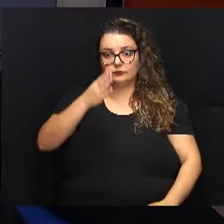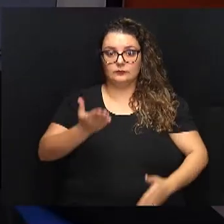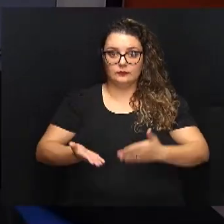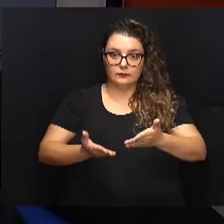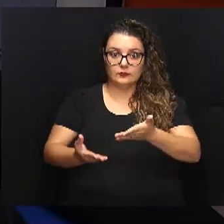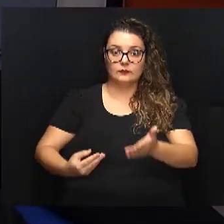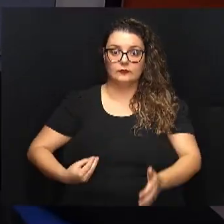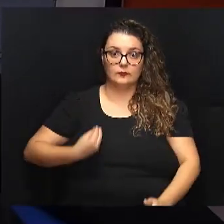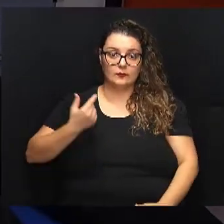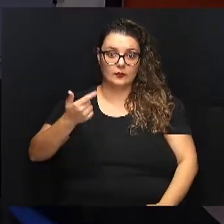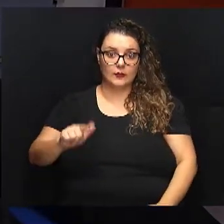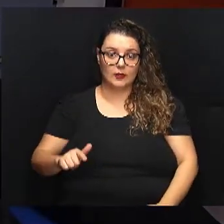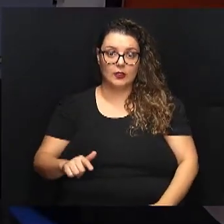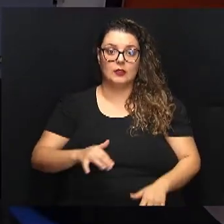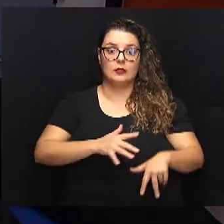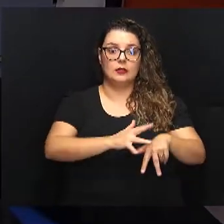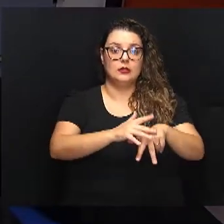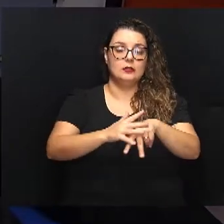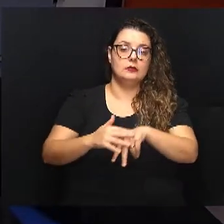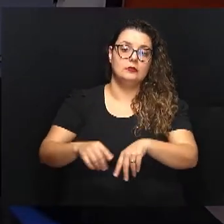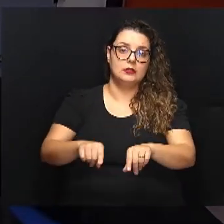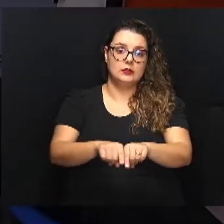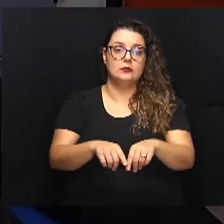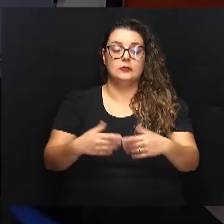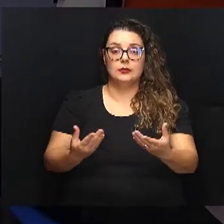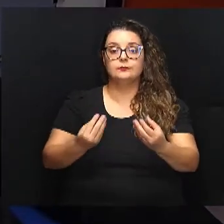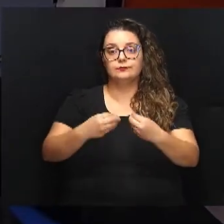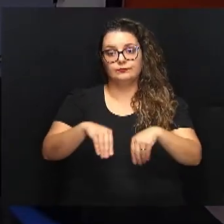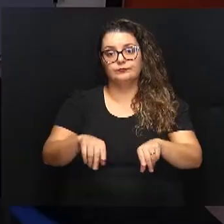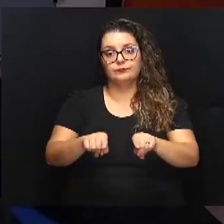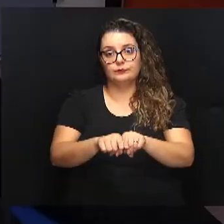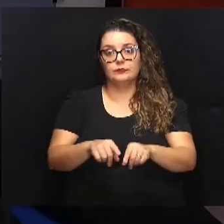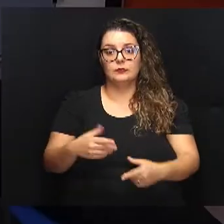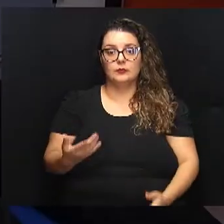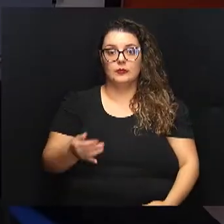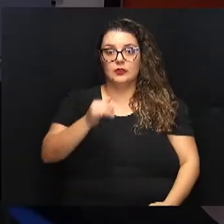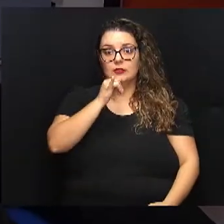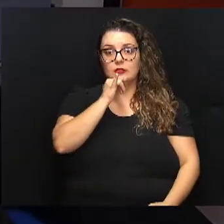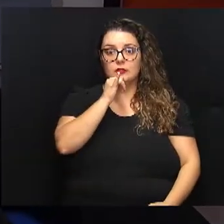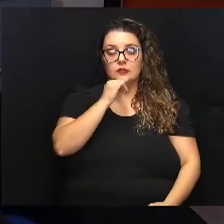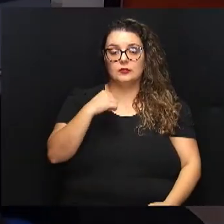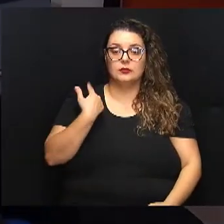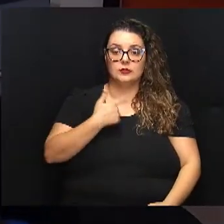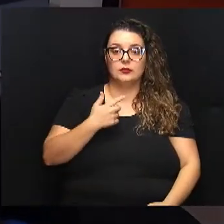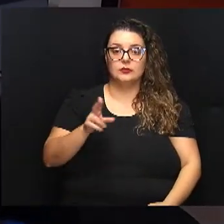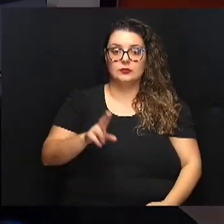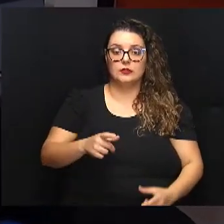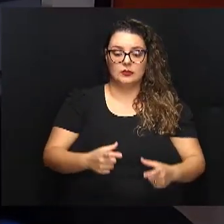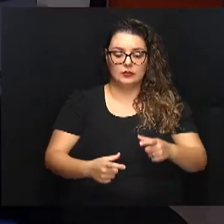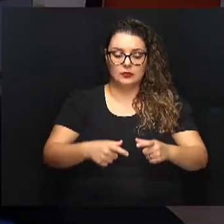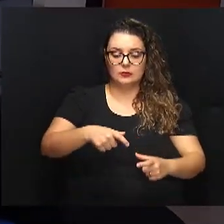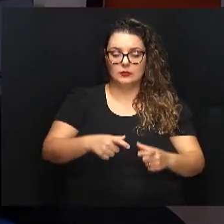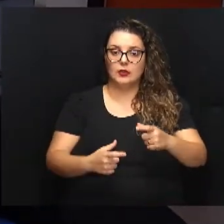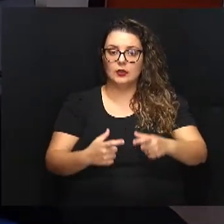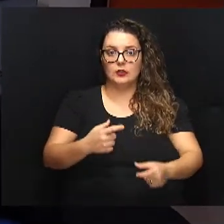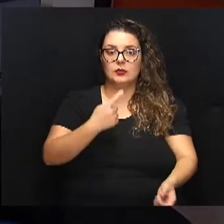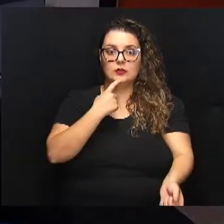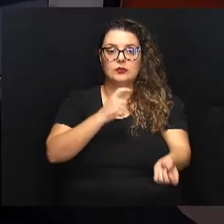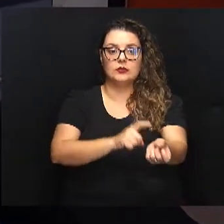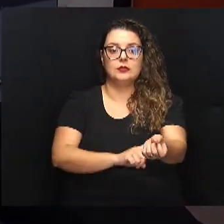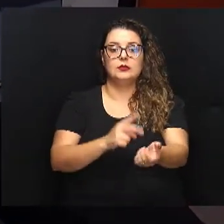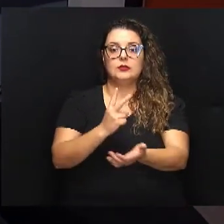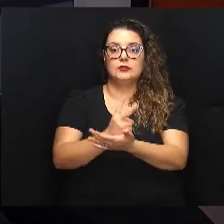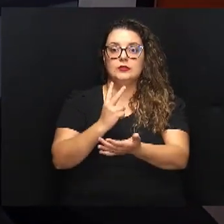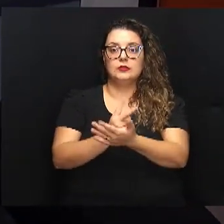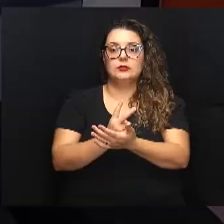deles. Então, esses pacientes também acabam sendo prejudicados, porque em vez da gente, por exemplo, transfundir 2 bolsas de sangue, a gente acaba sempre avaliando de